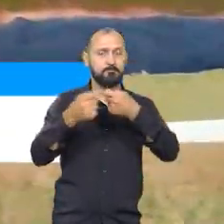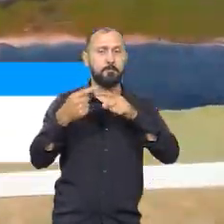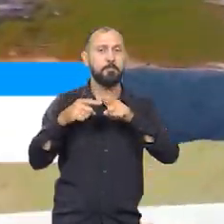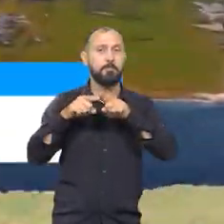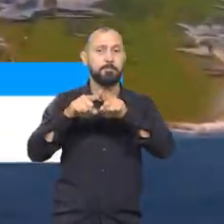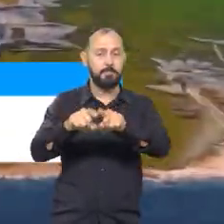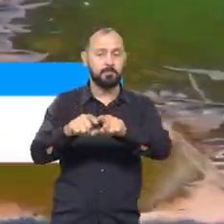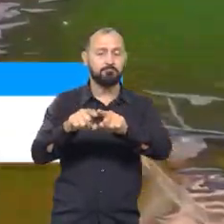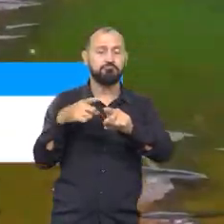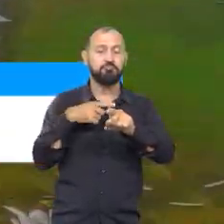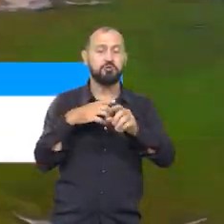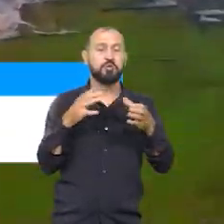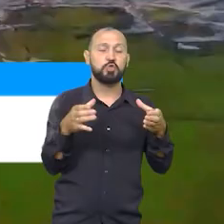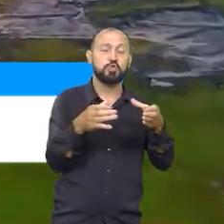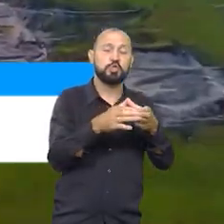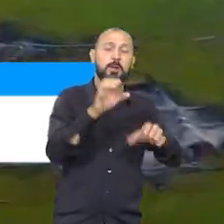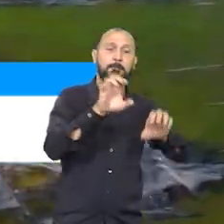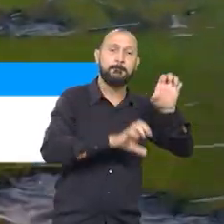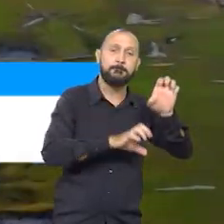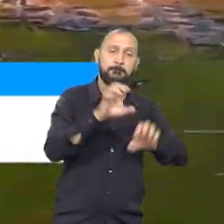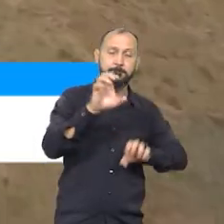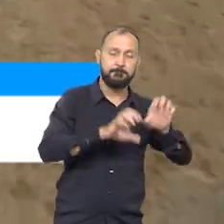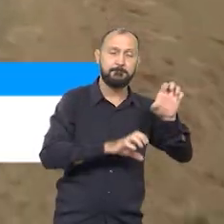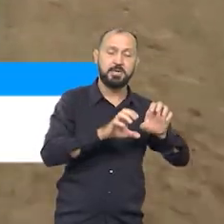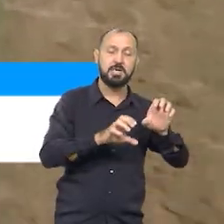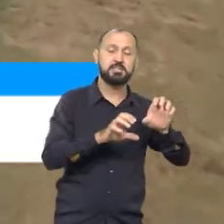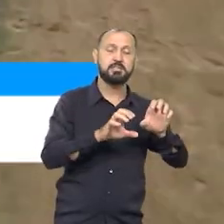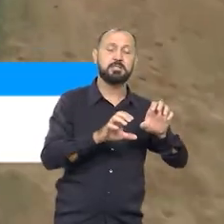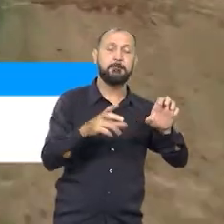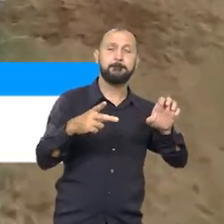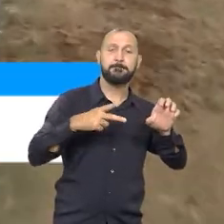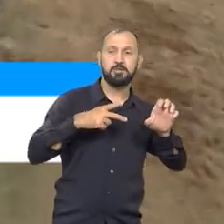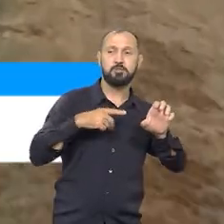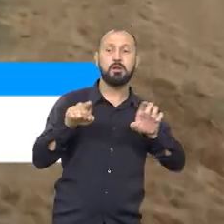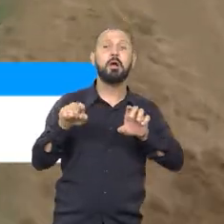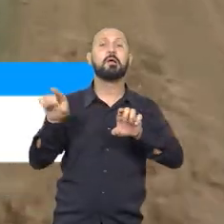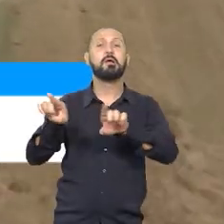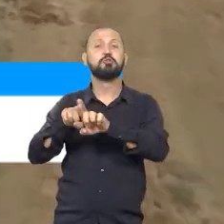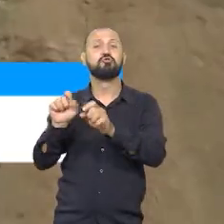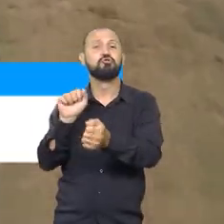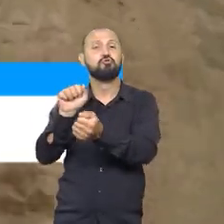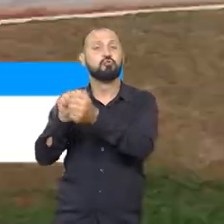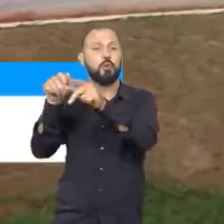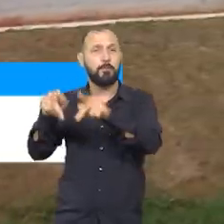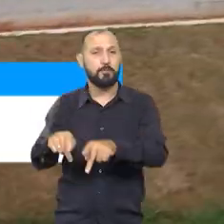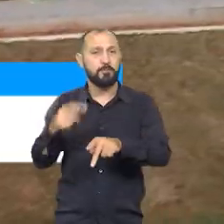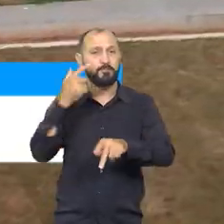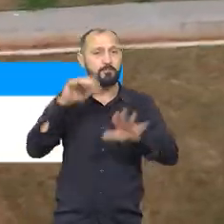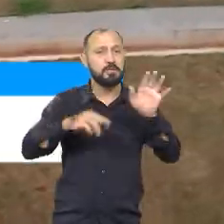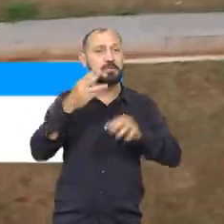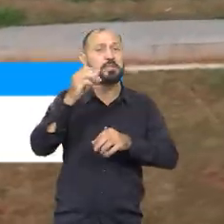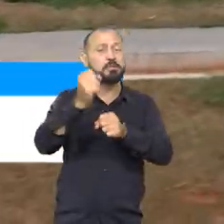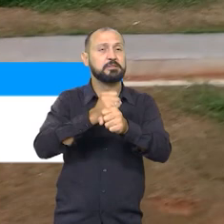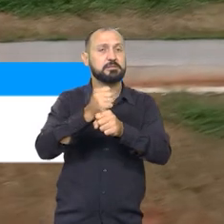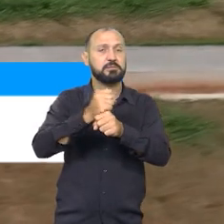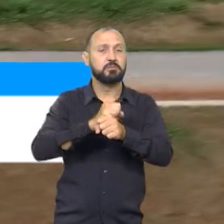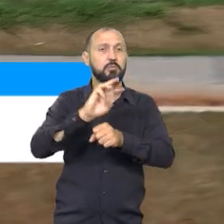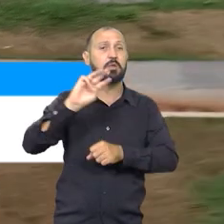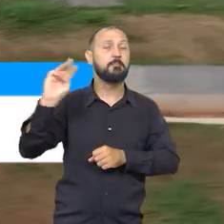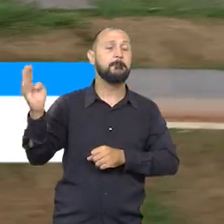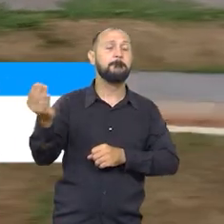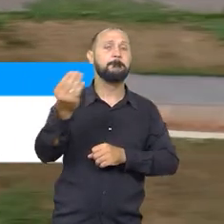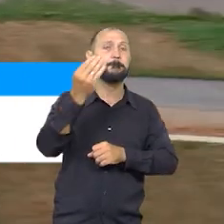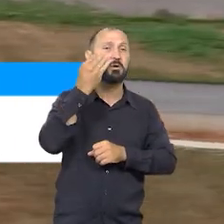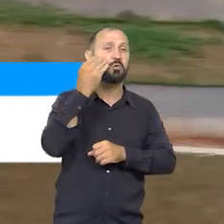administrativa parceria público-privada com prazo de formato de 30 anos e a previsão de